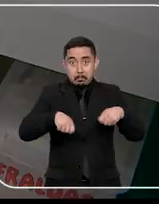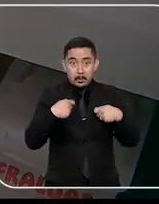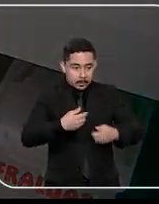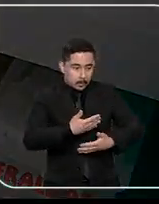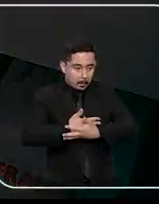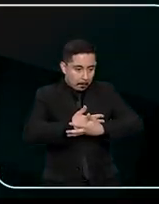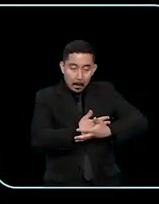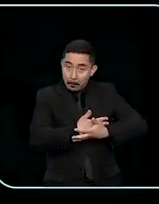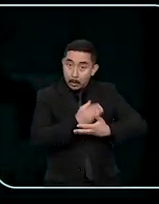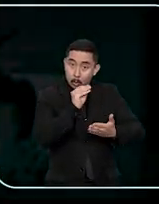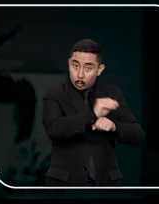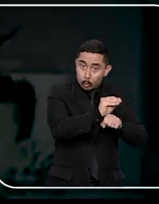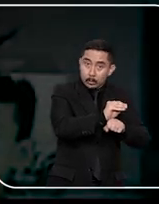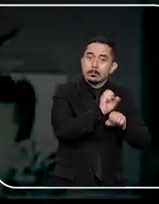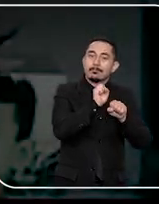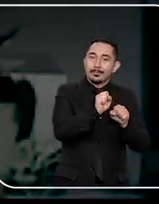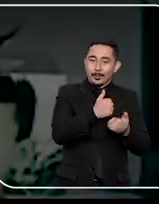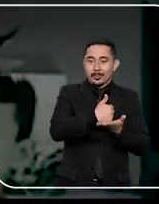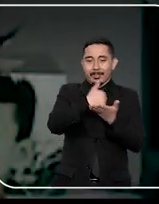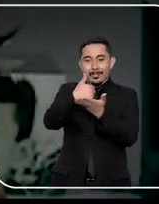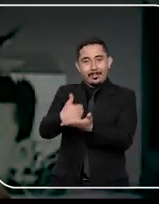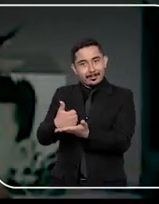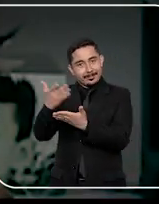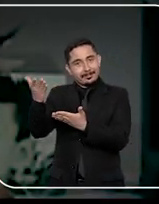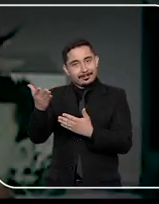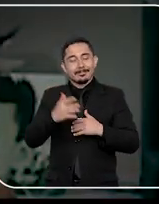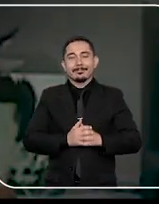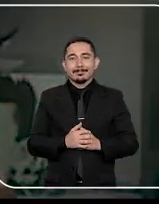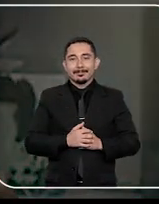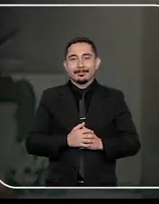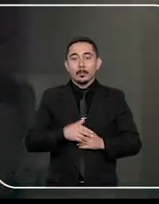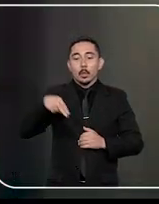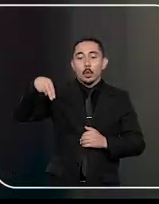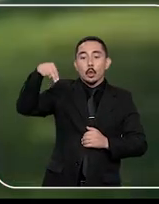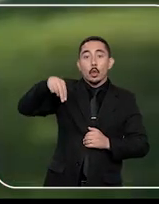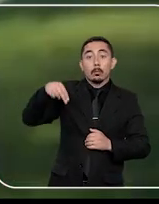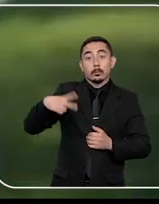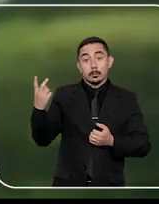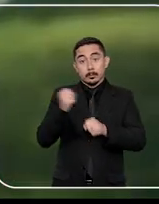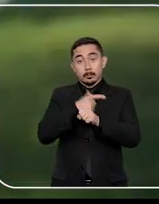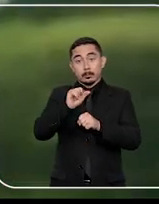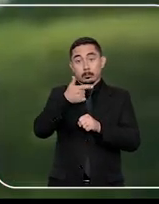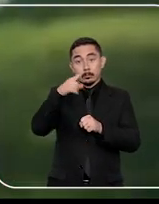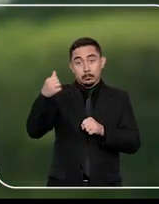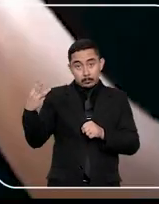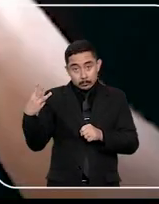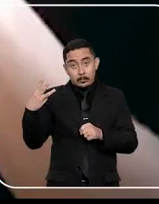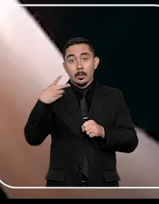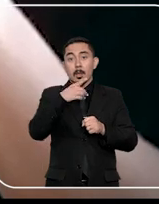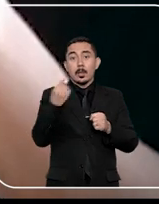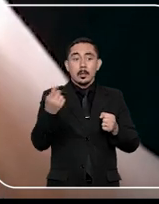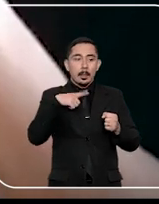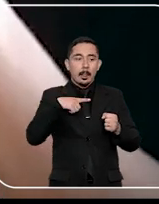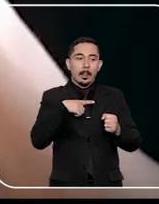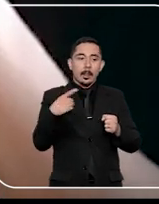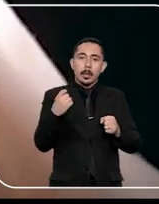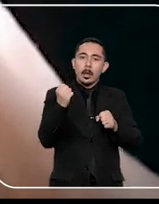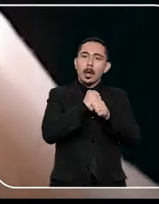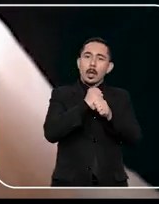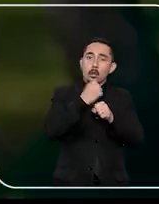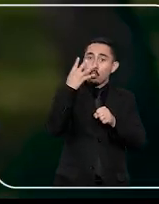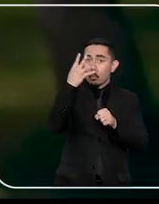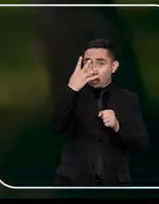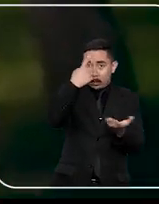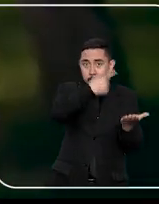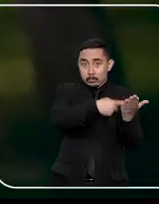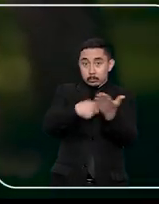acompanhada de um bebê. Em novembro de 2023, o STJ sediou o seminário comemorativo aos 4 anos do